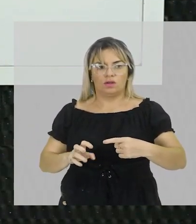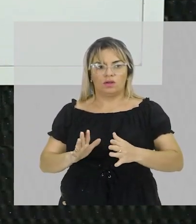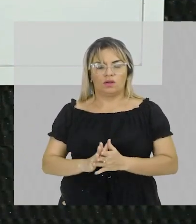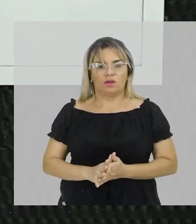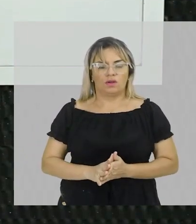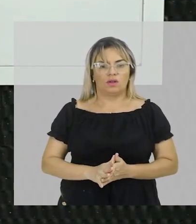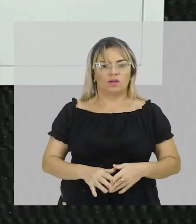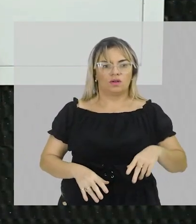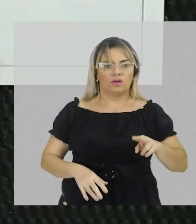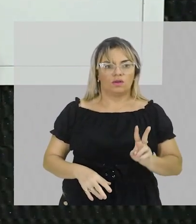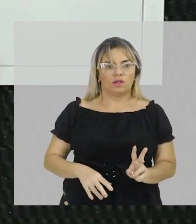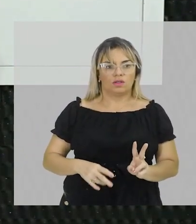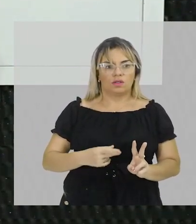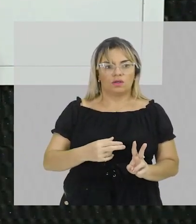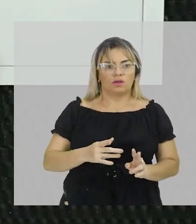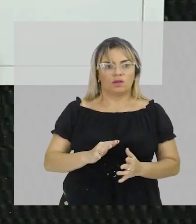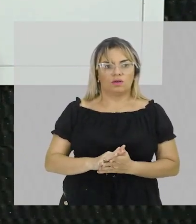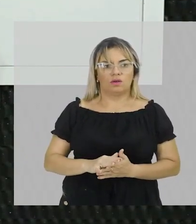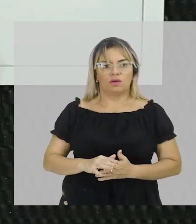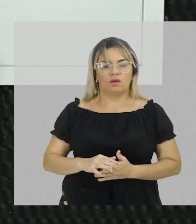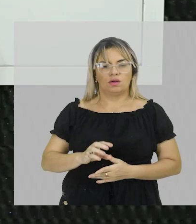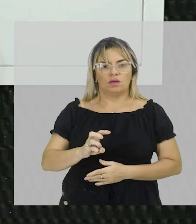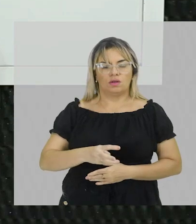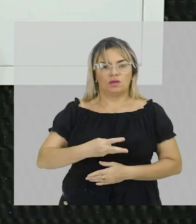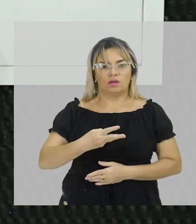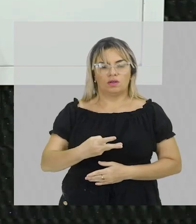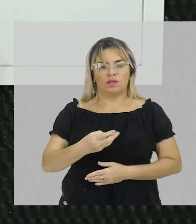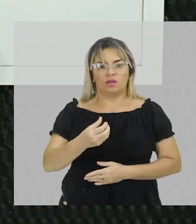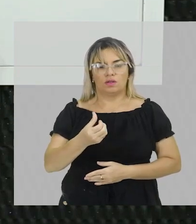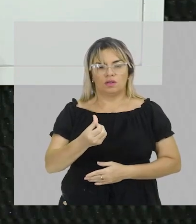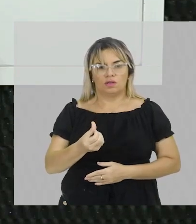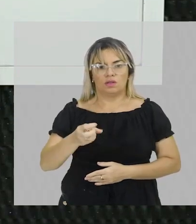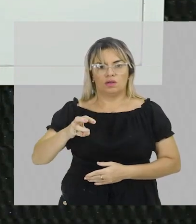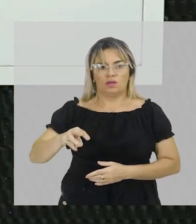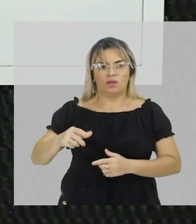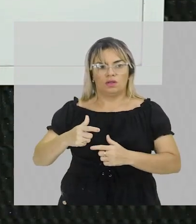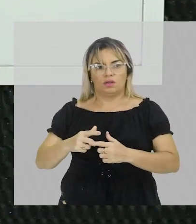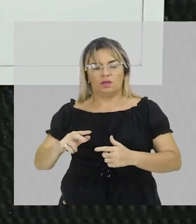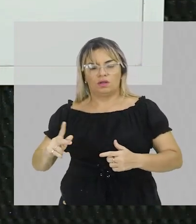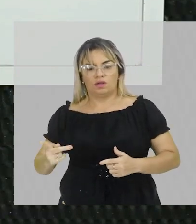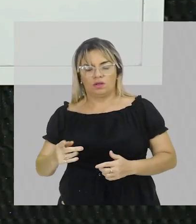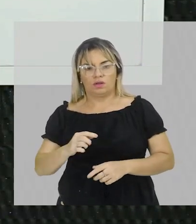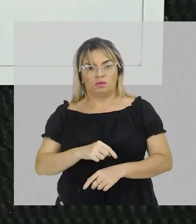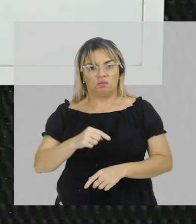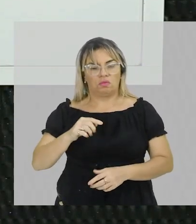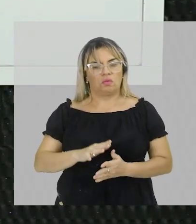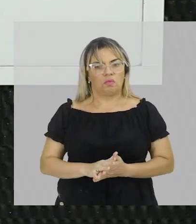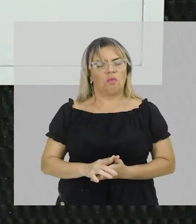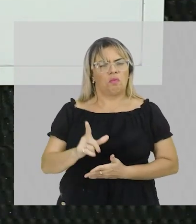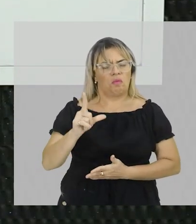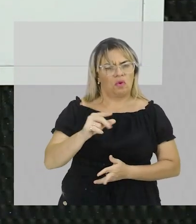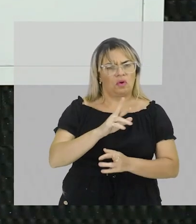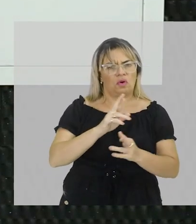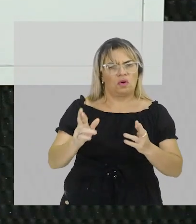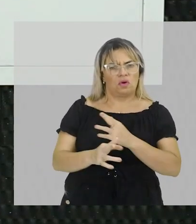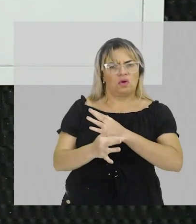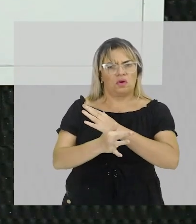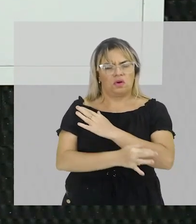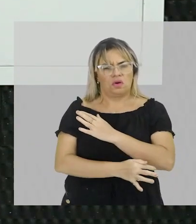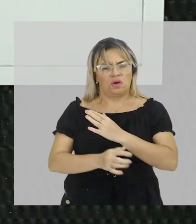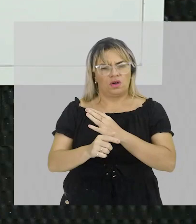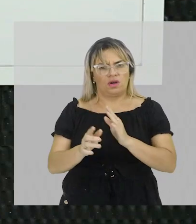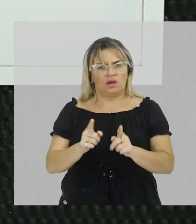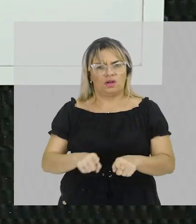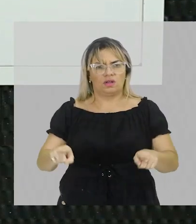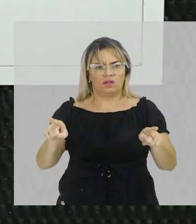36 metros por hora. Beleza, galerinha? Então, questão que envolve um pouquinho de física, né? E um pouquinho de matemática.